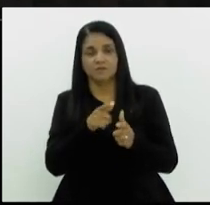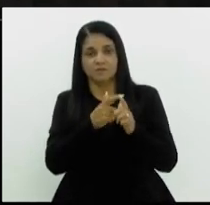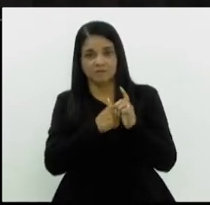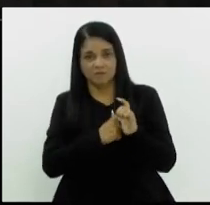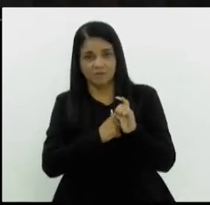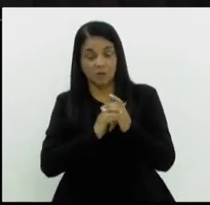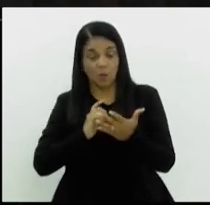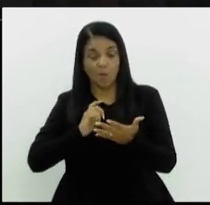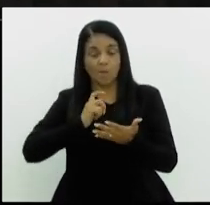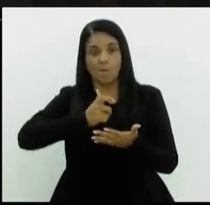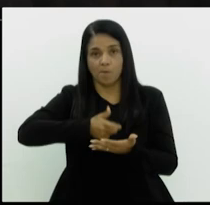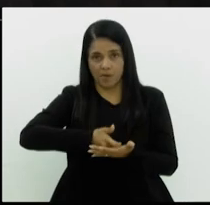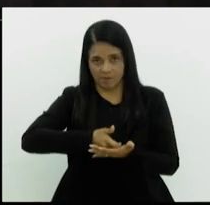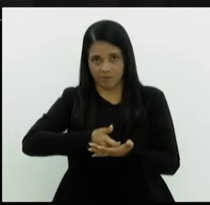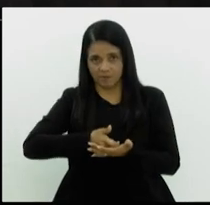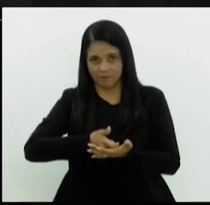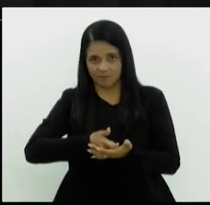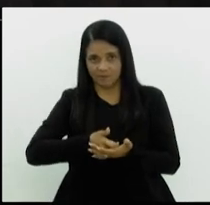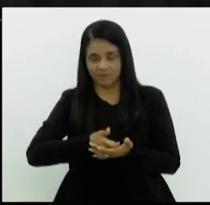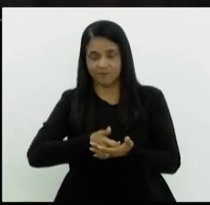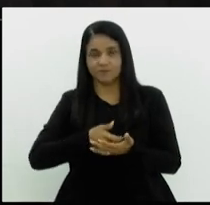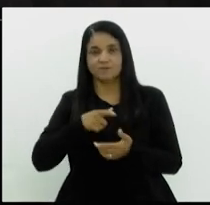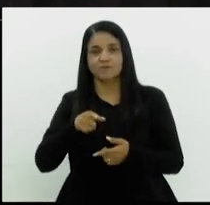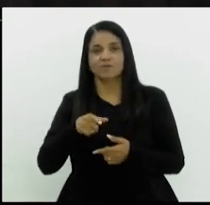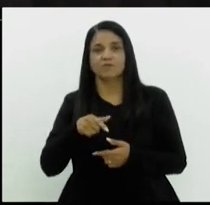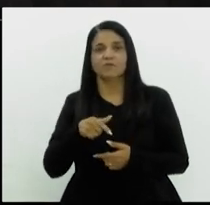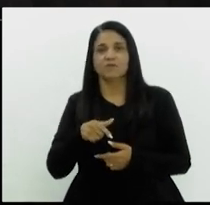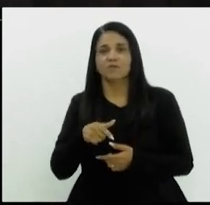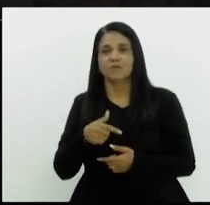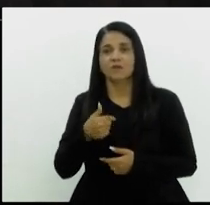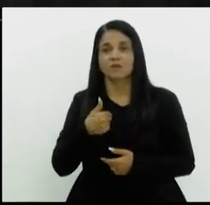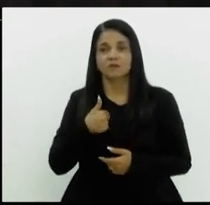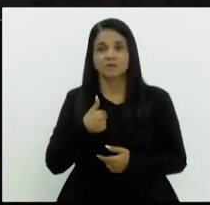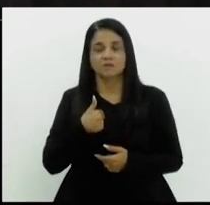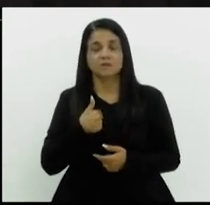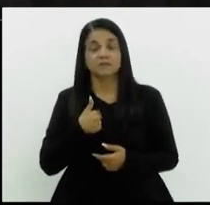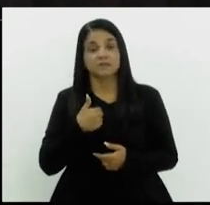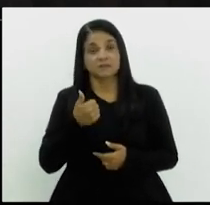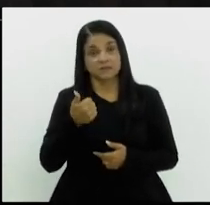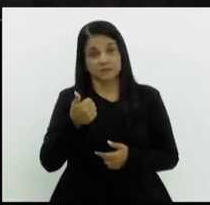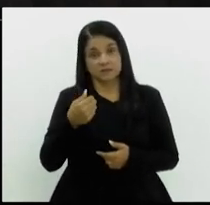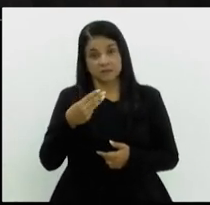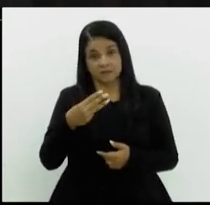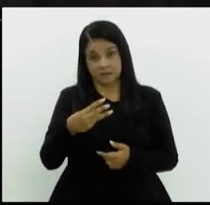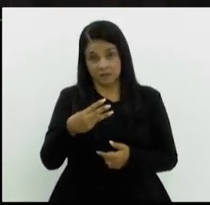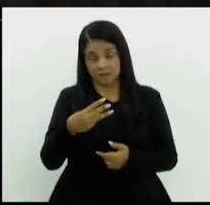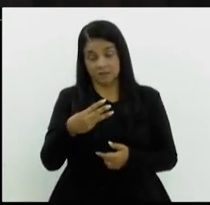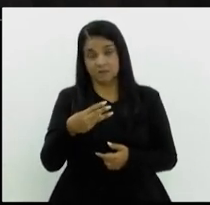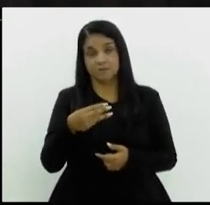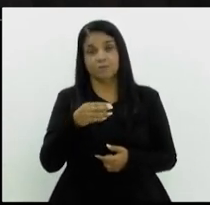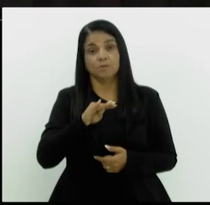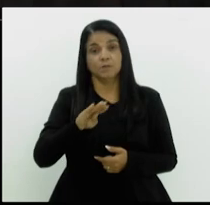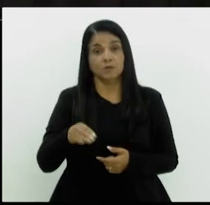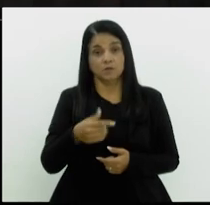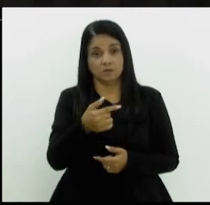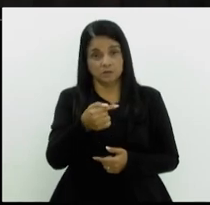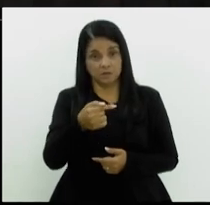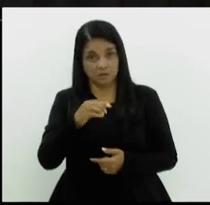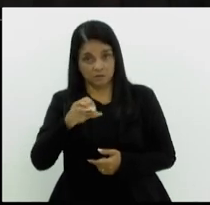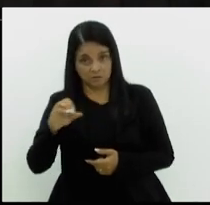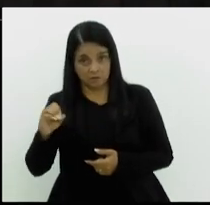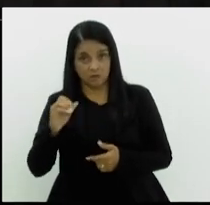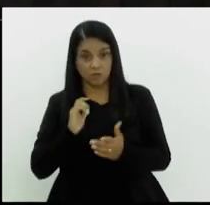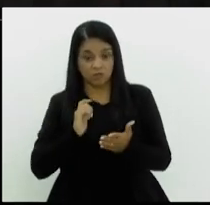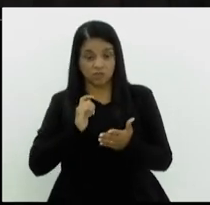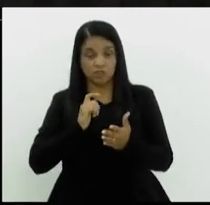pagamento da dívida. Olha, o déficit recording é 13 bilhões e 700. De dívida, eu vou